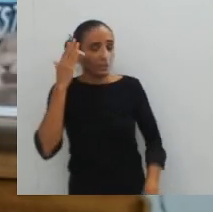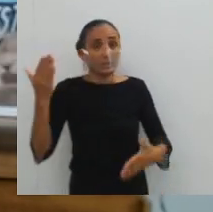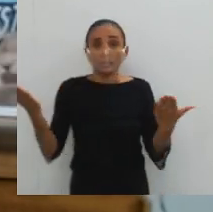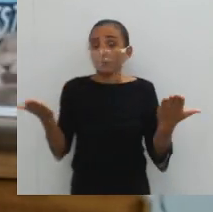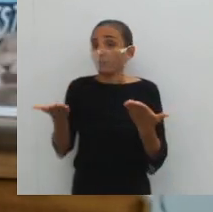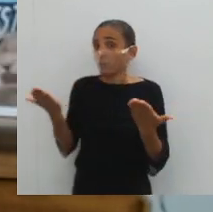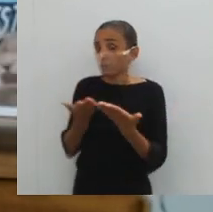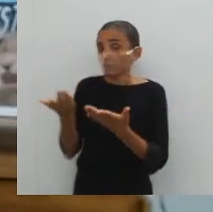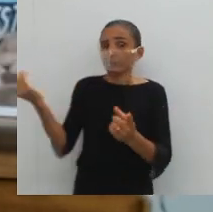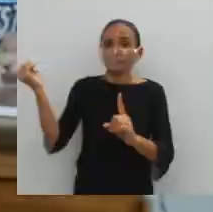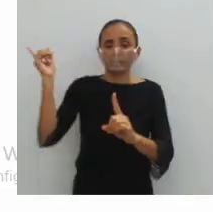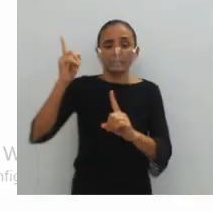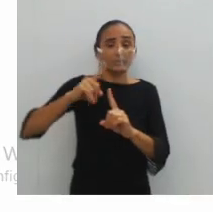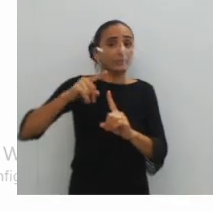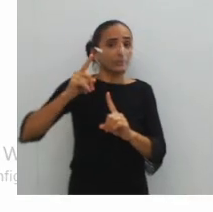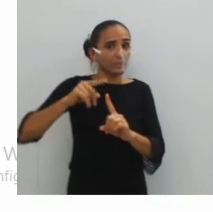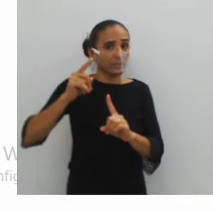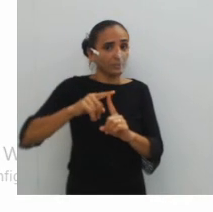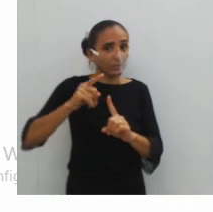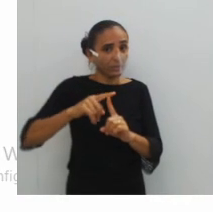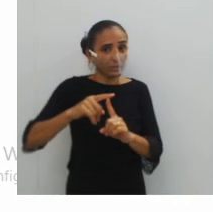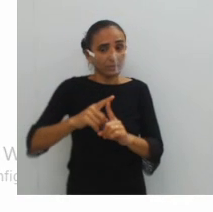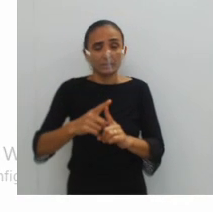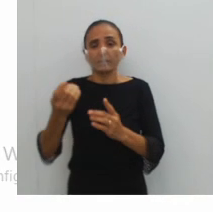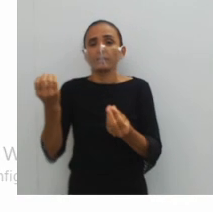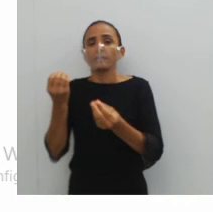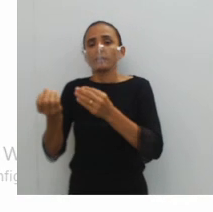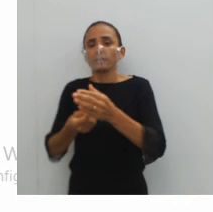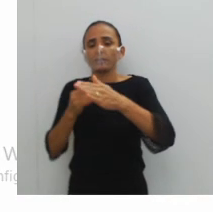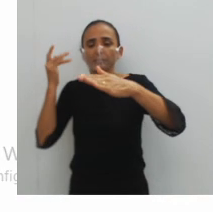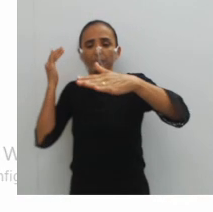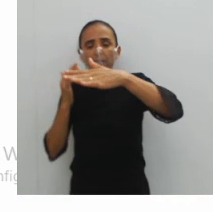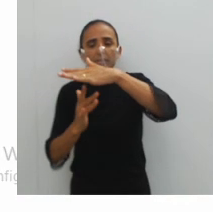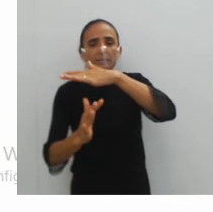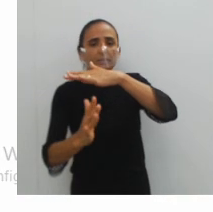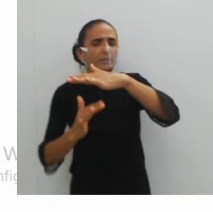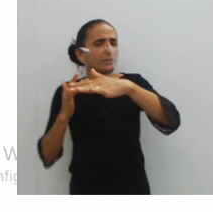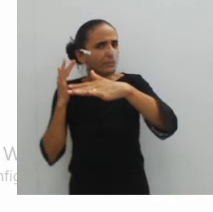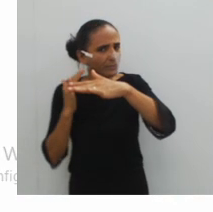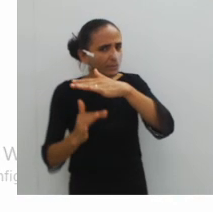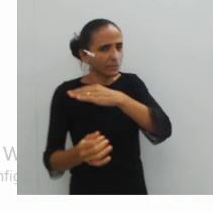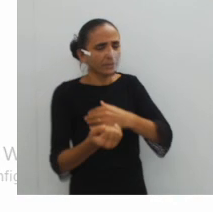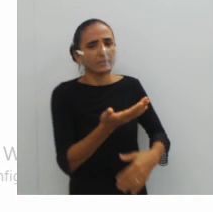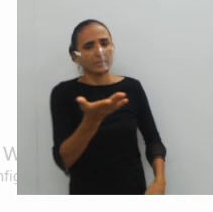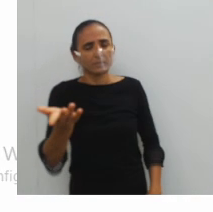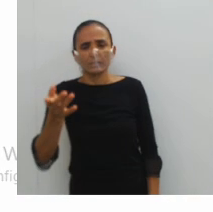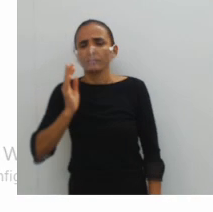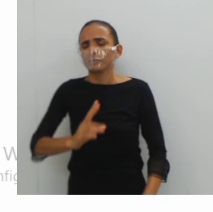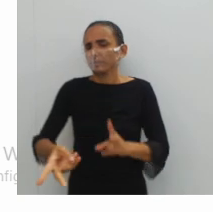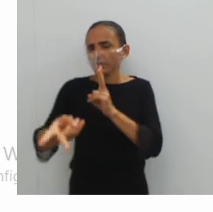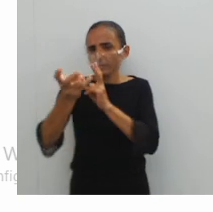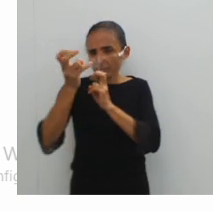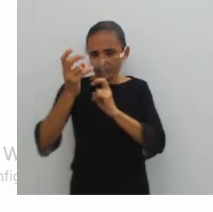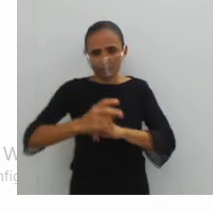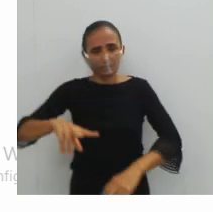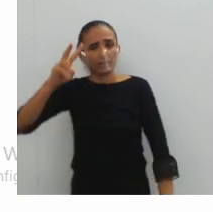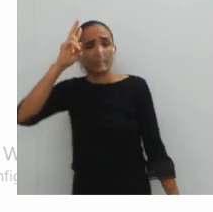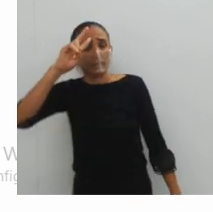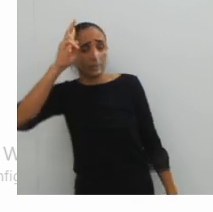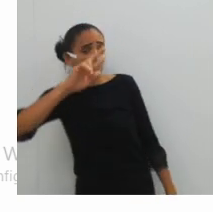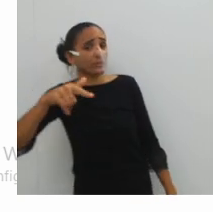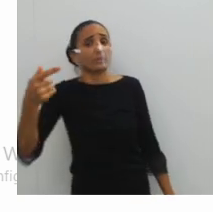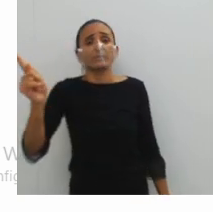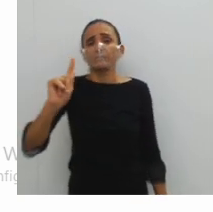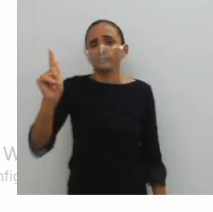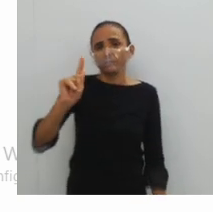outro tipo de migração que é muito comum, a gente já acompanha esse, seja ele em história, seja ele em